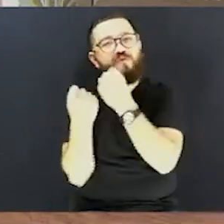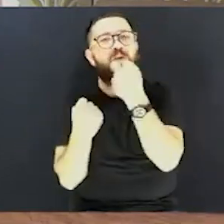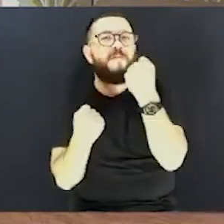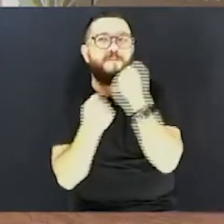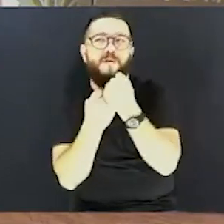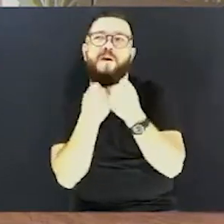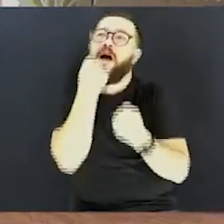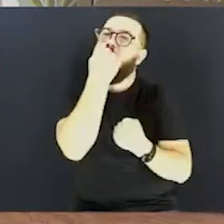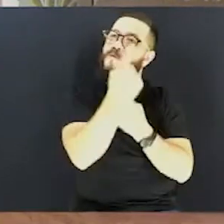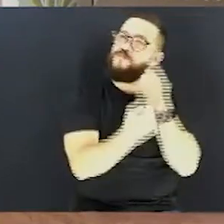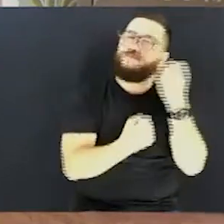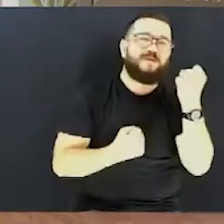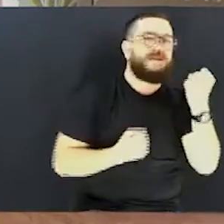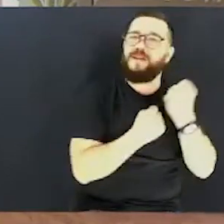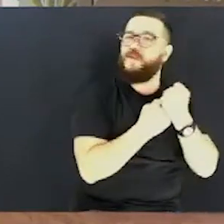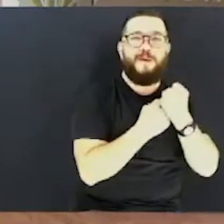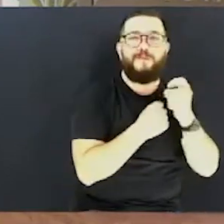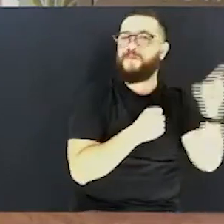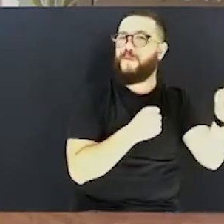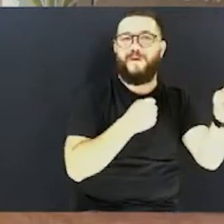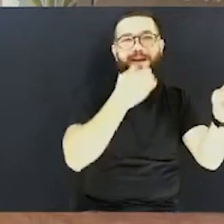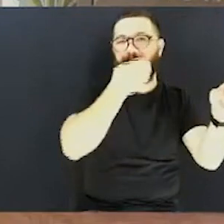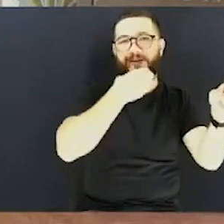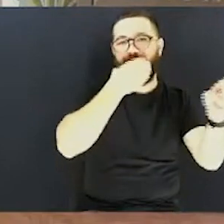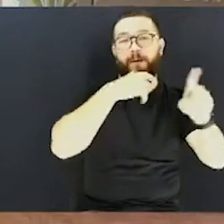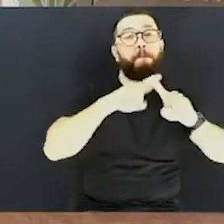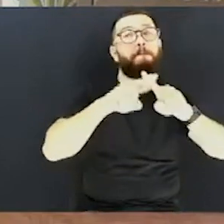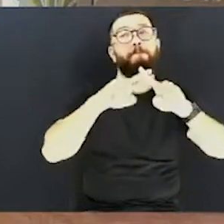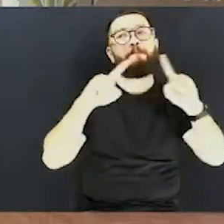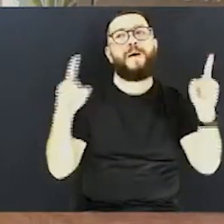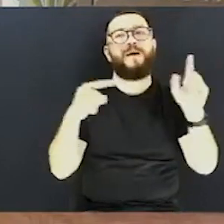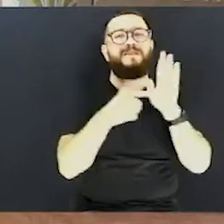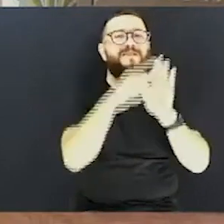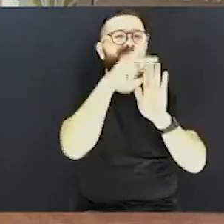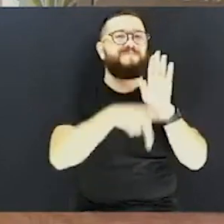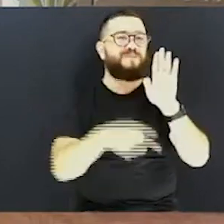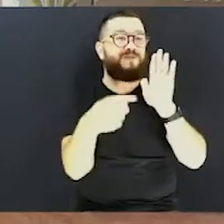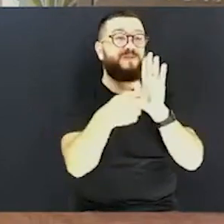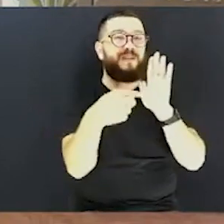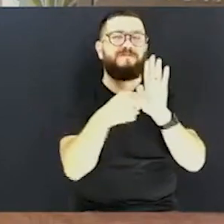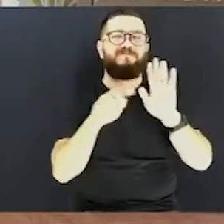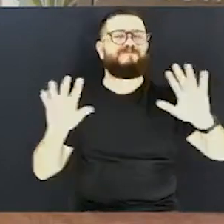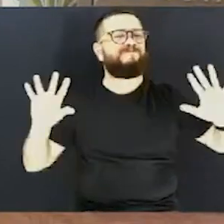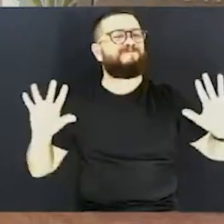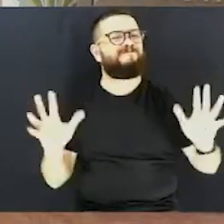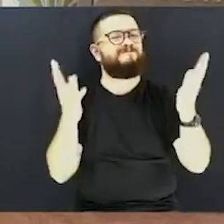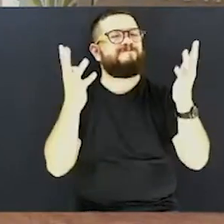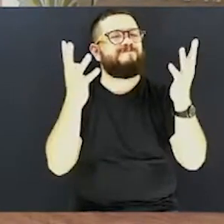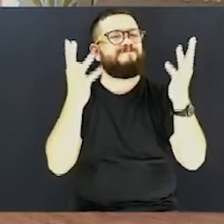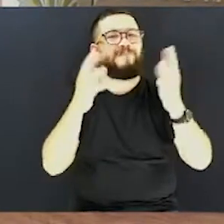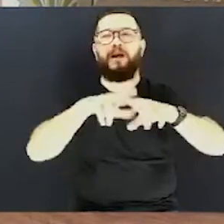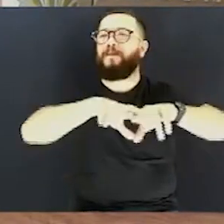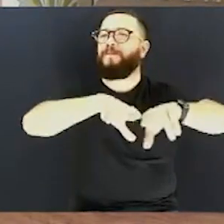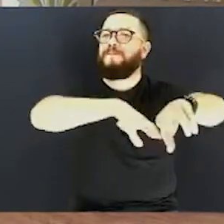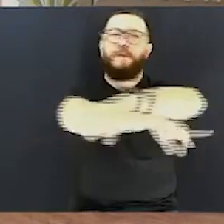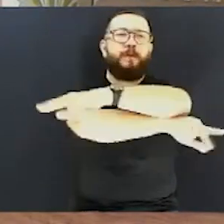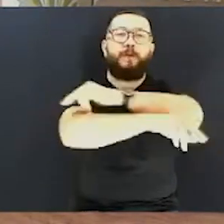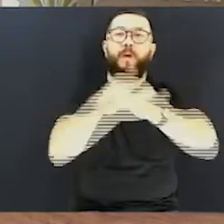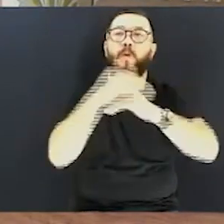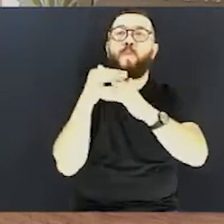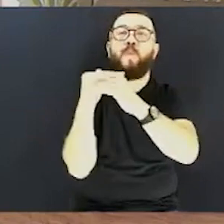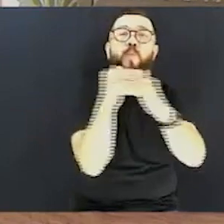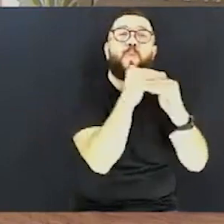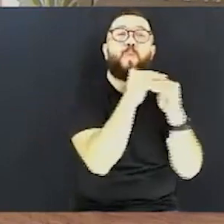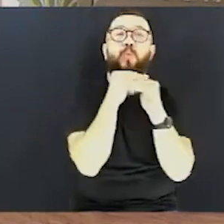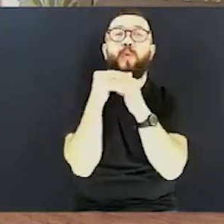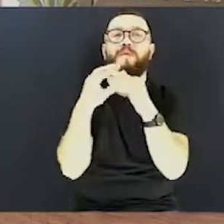uma questão, sem dúvida nenhuma, suprapartidária. Isso é muito confortante, porque nós temos aqui uma pauta que é comum